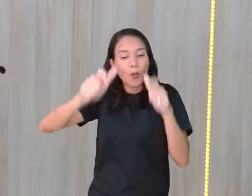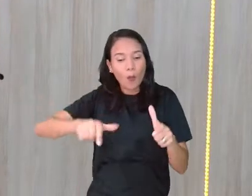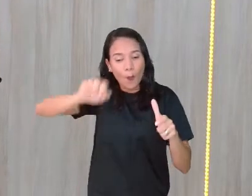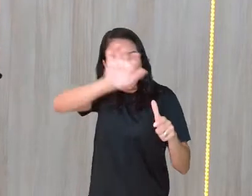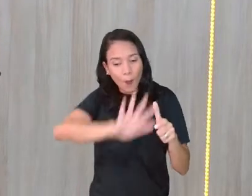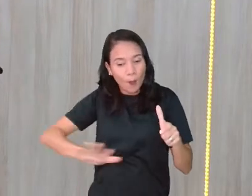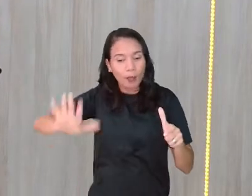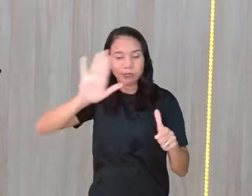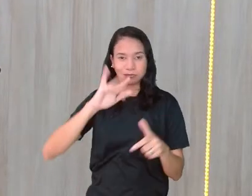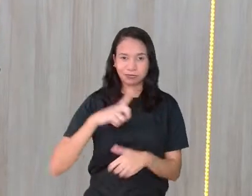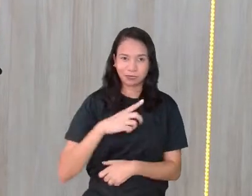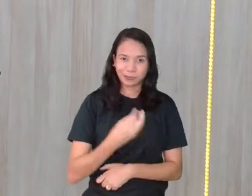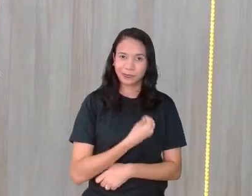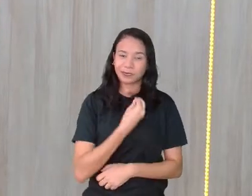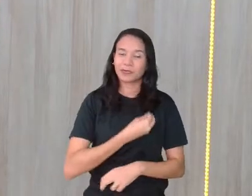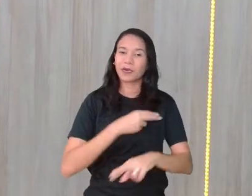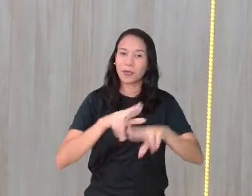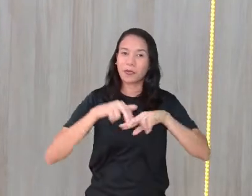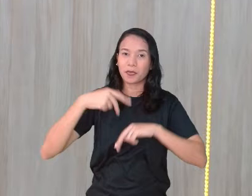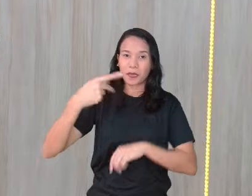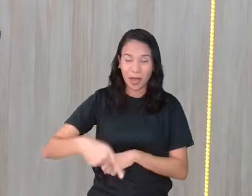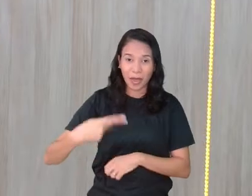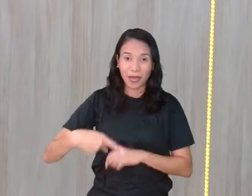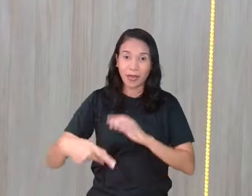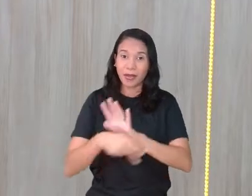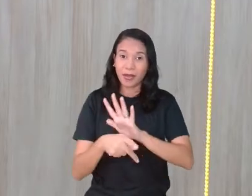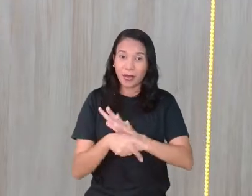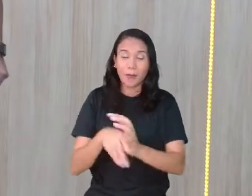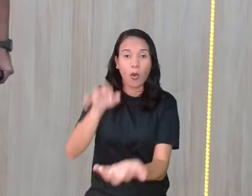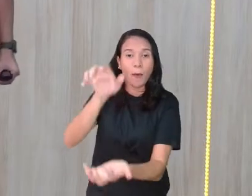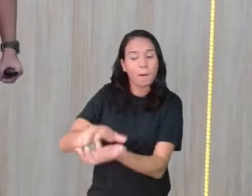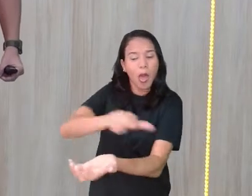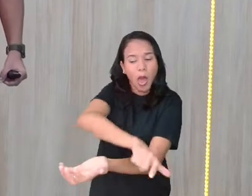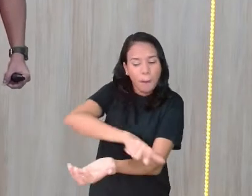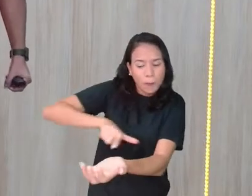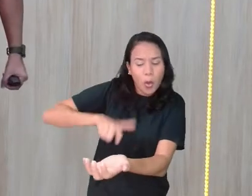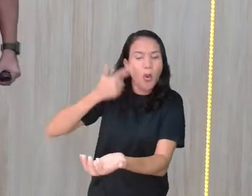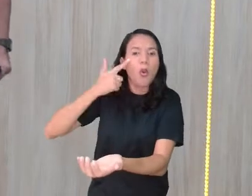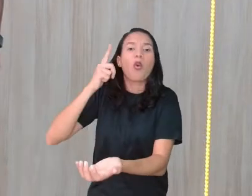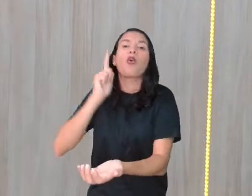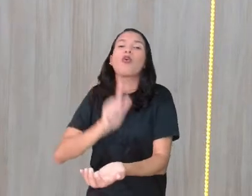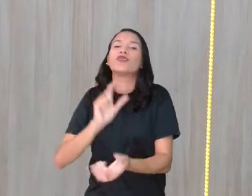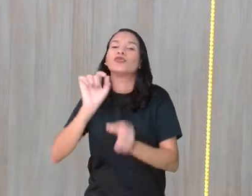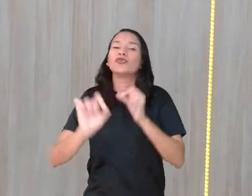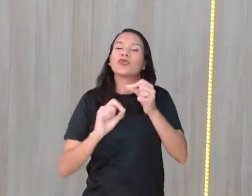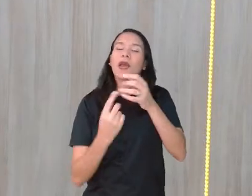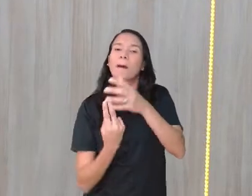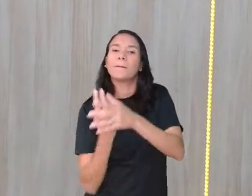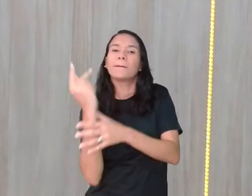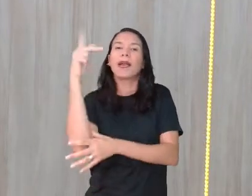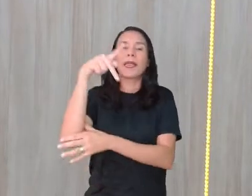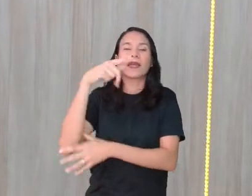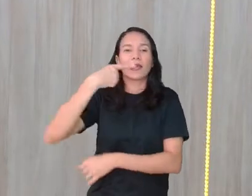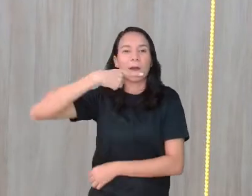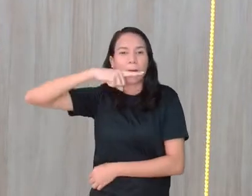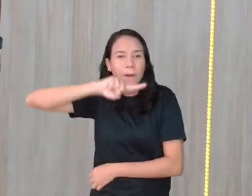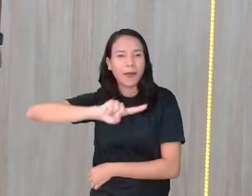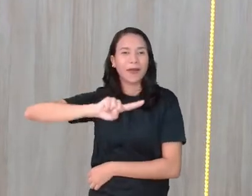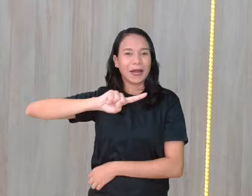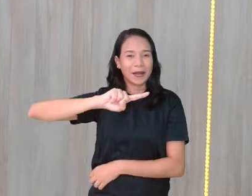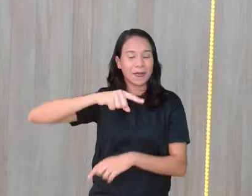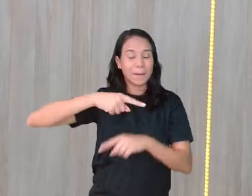desses lugares, né? Então, aqui na zona da mata, era possível você fazer uma plantação de monocultura de